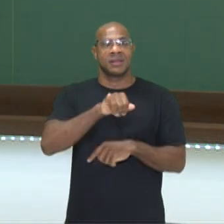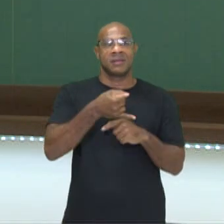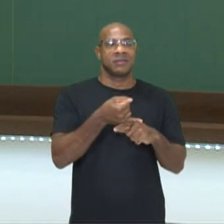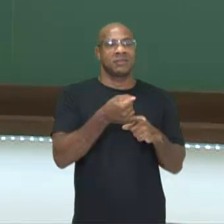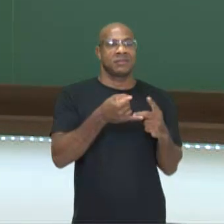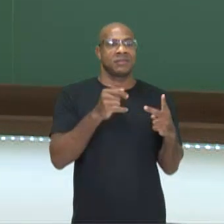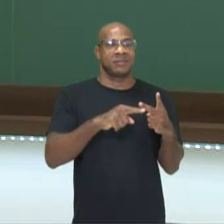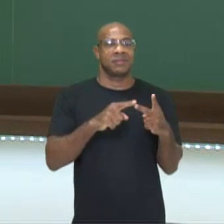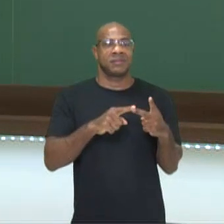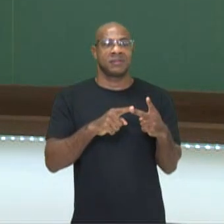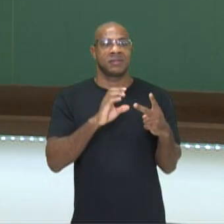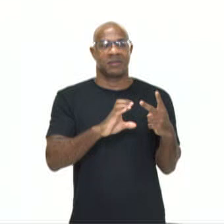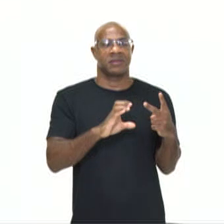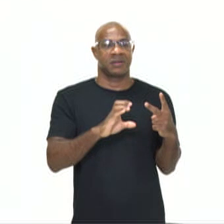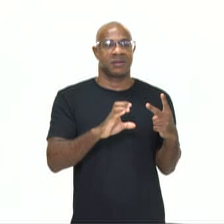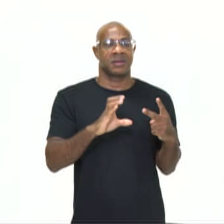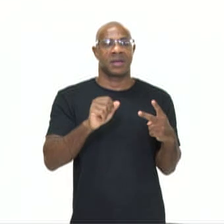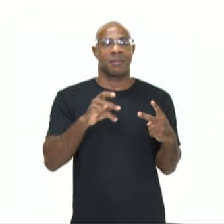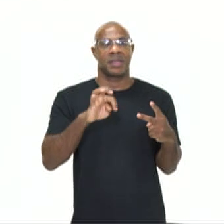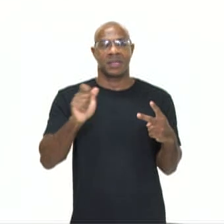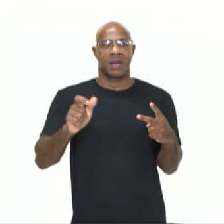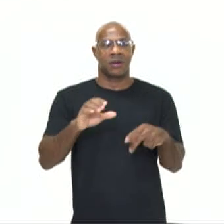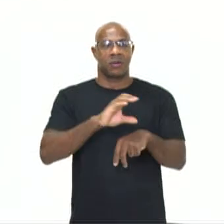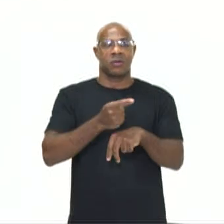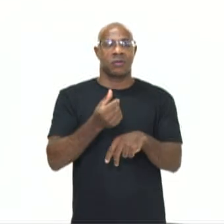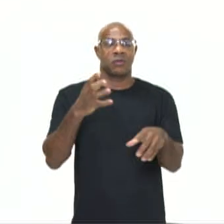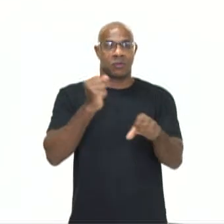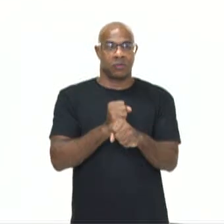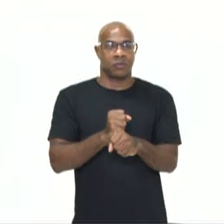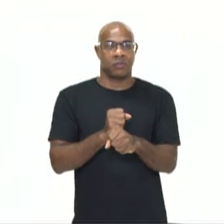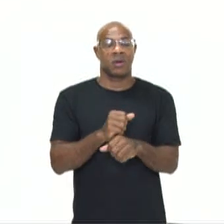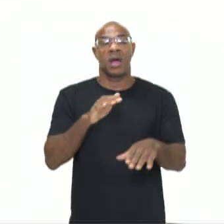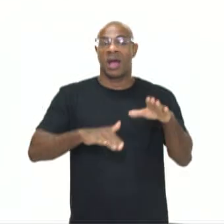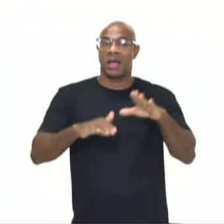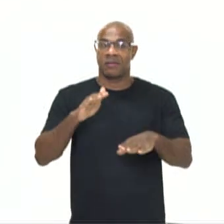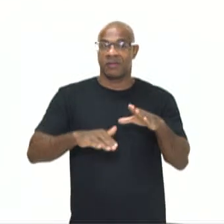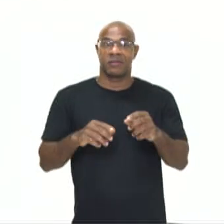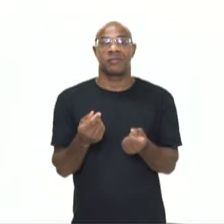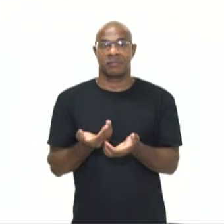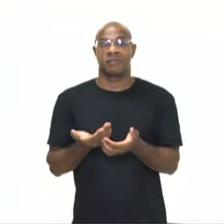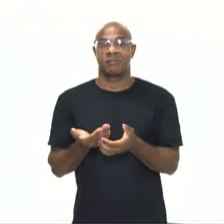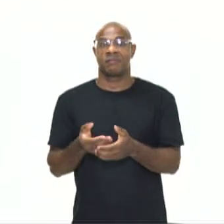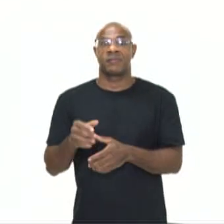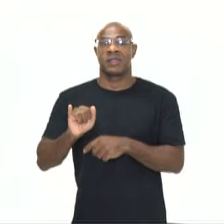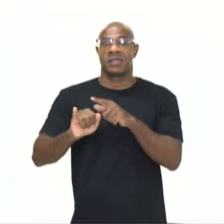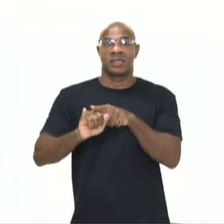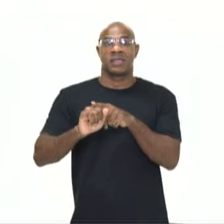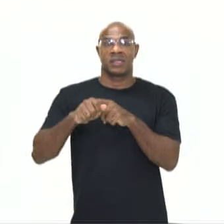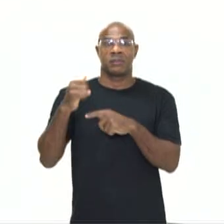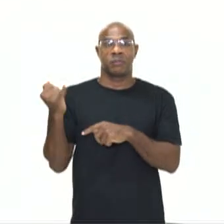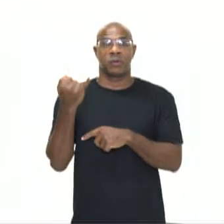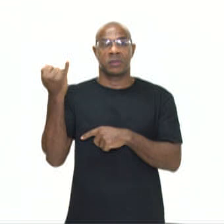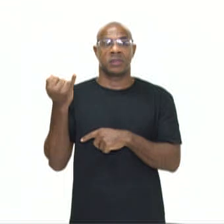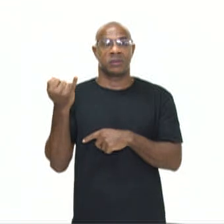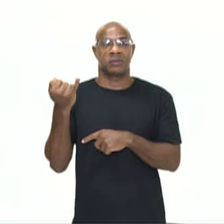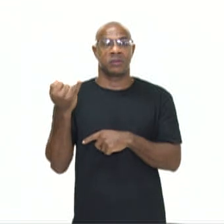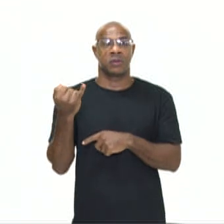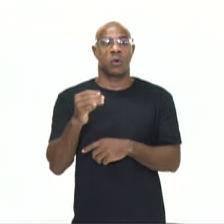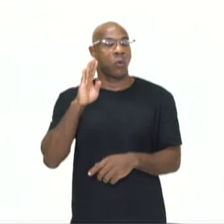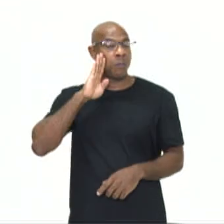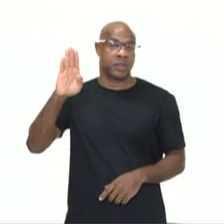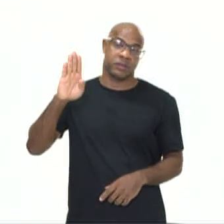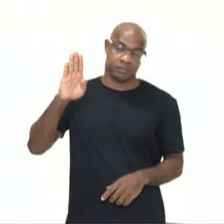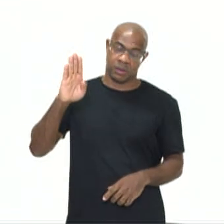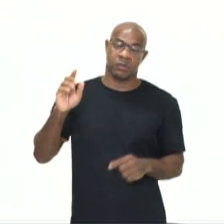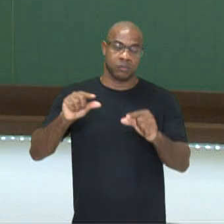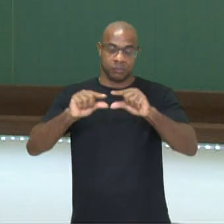juros, o C é capital. Às vezes, nos enunciados, aparece a palavra importância ou